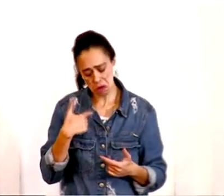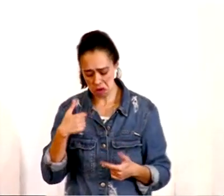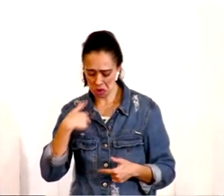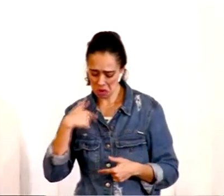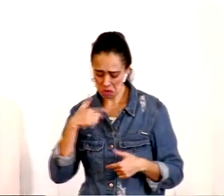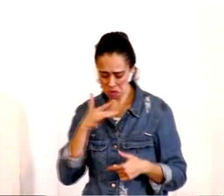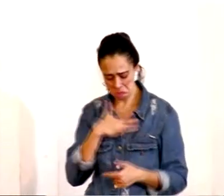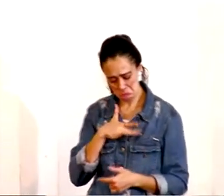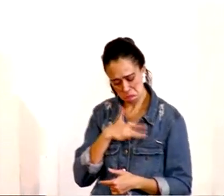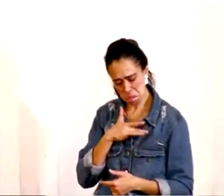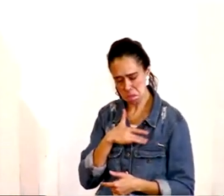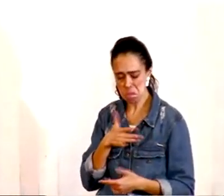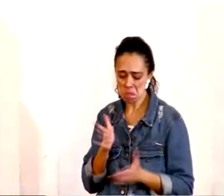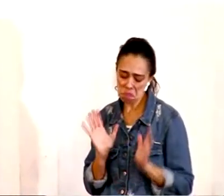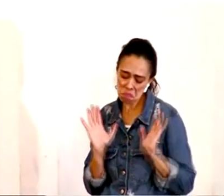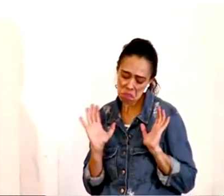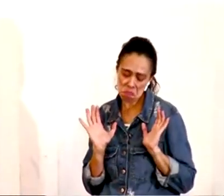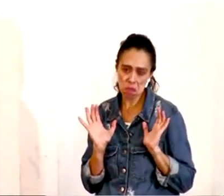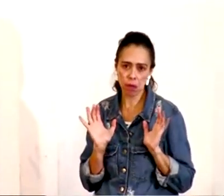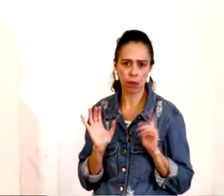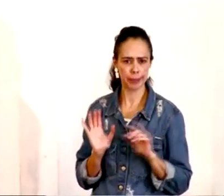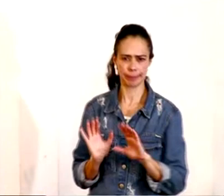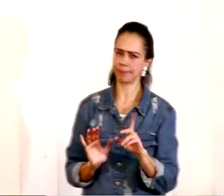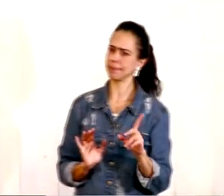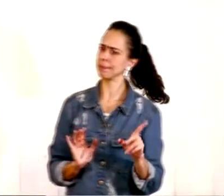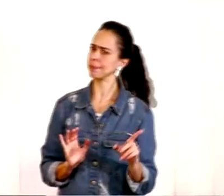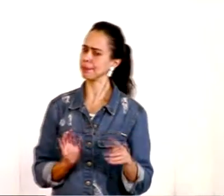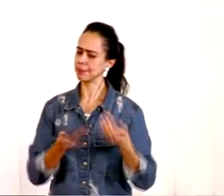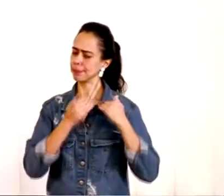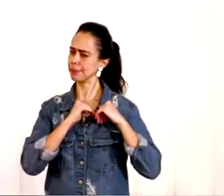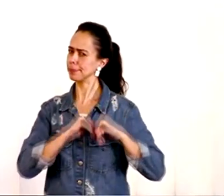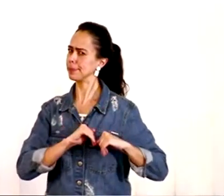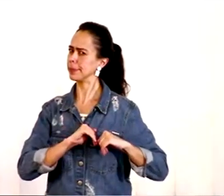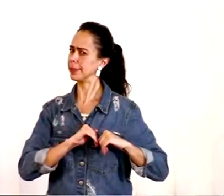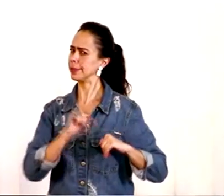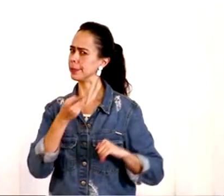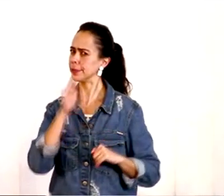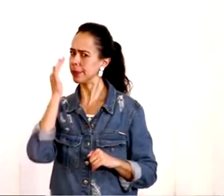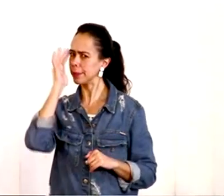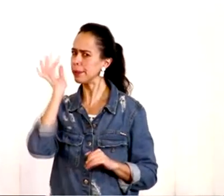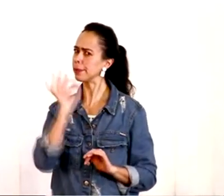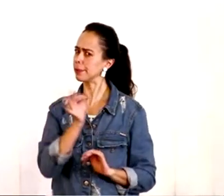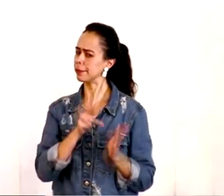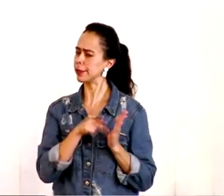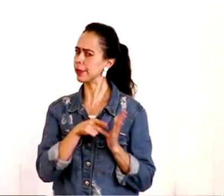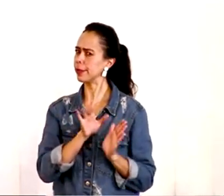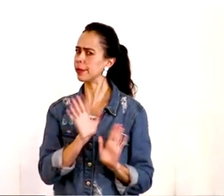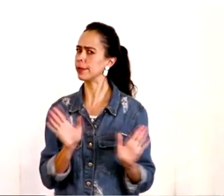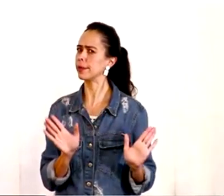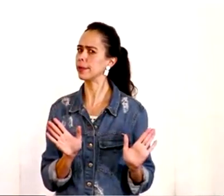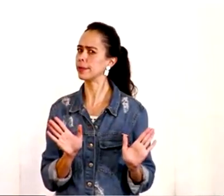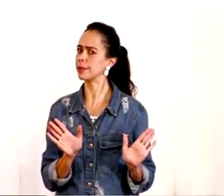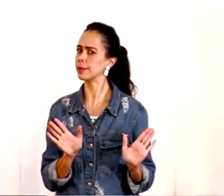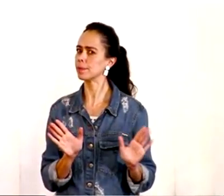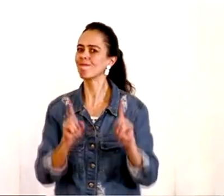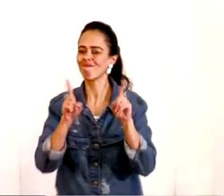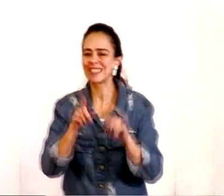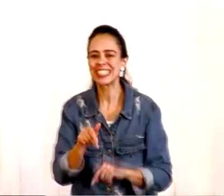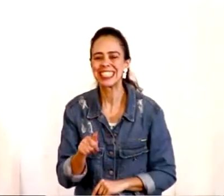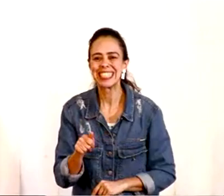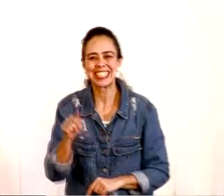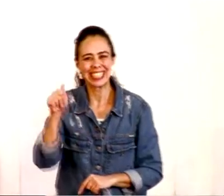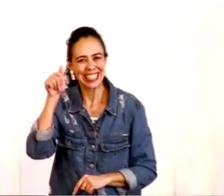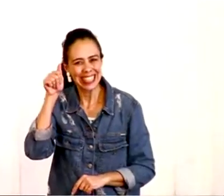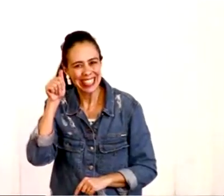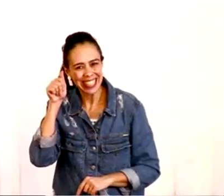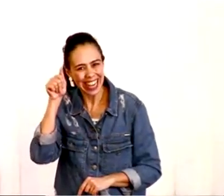desenvolvimento, agora podem compreender que não era ele. Não era ele a semente